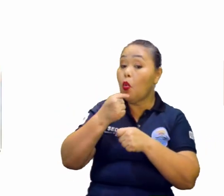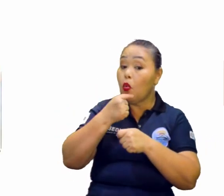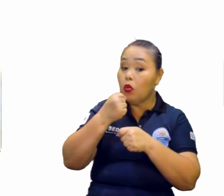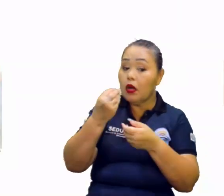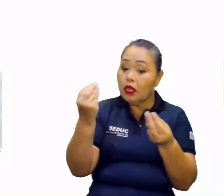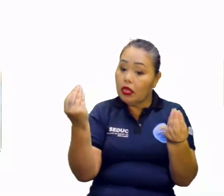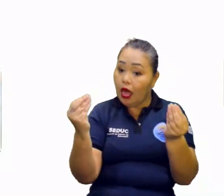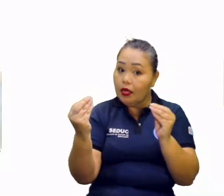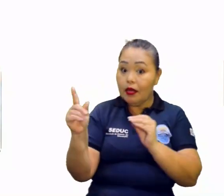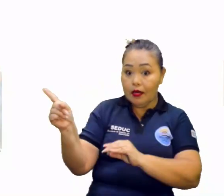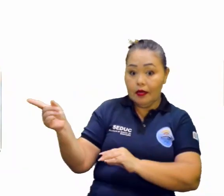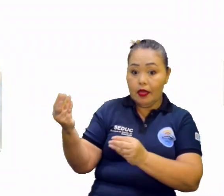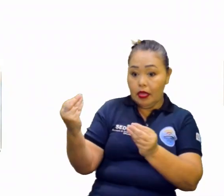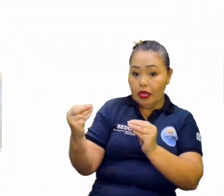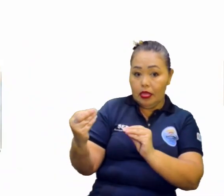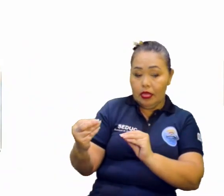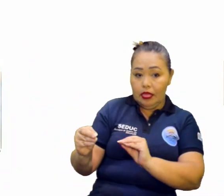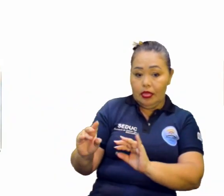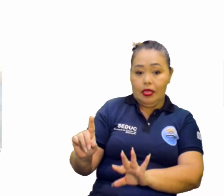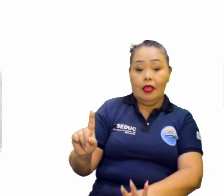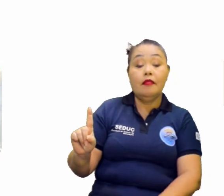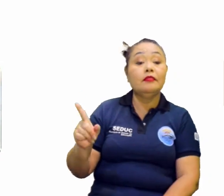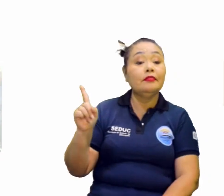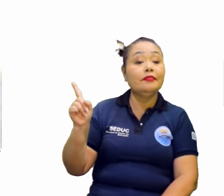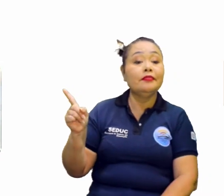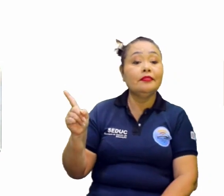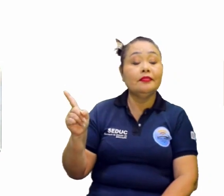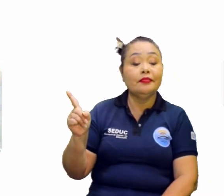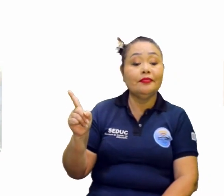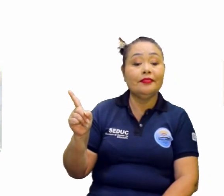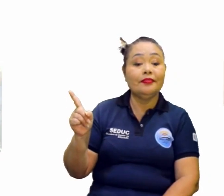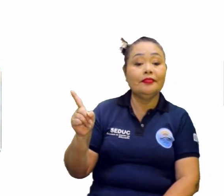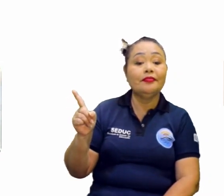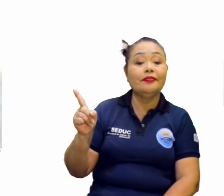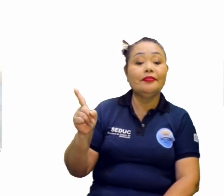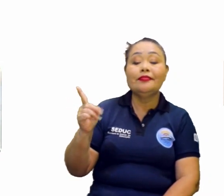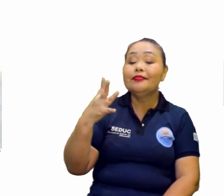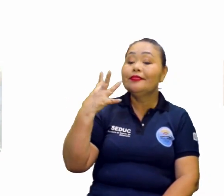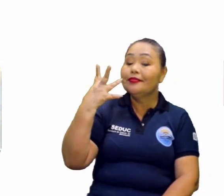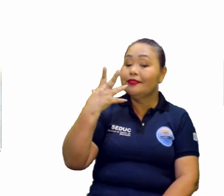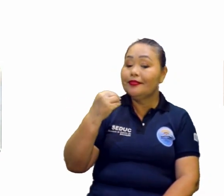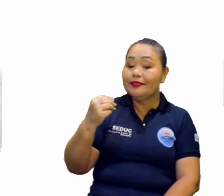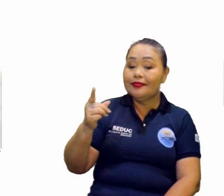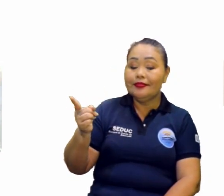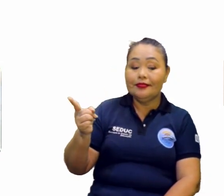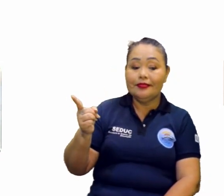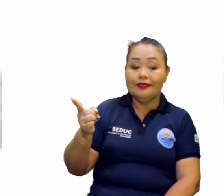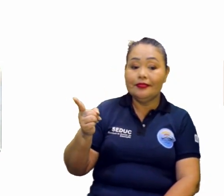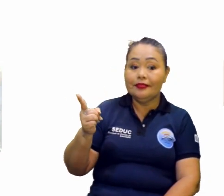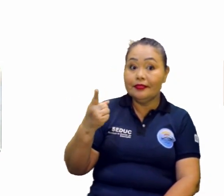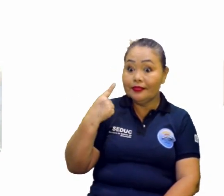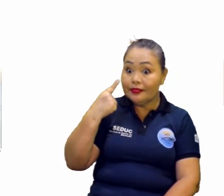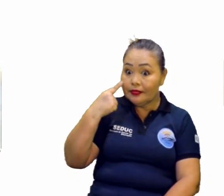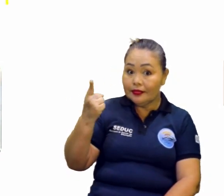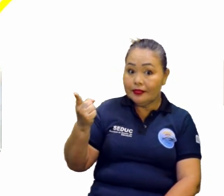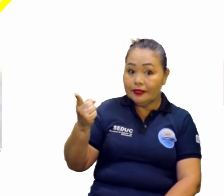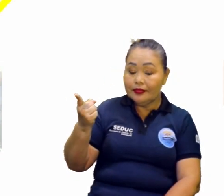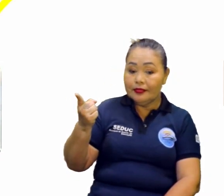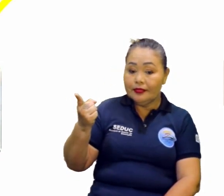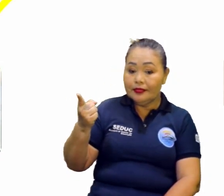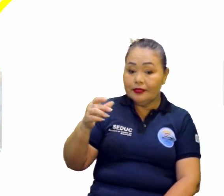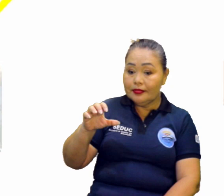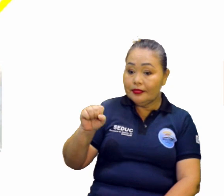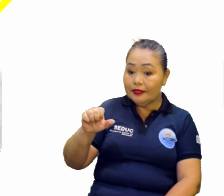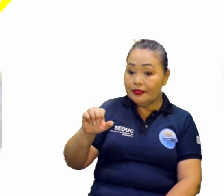né? Bom, aqui a gente tem, olha lá, coisa linda, gente. Olha como é que tá esse solo.